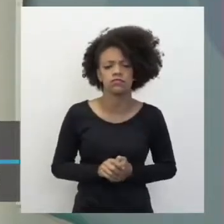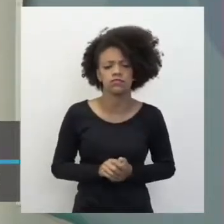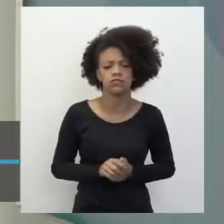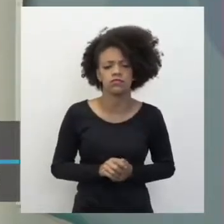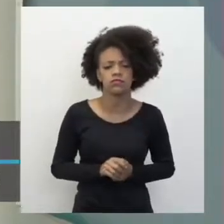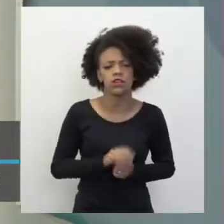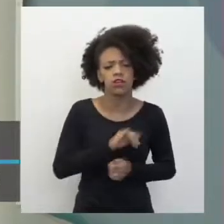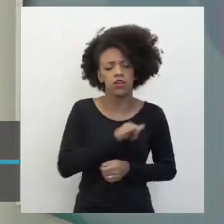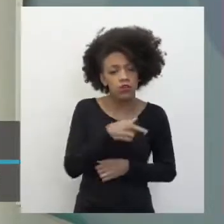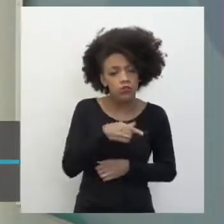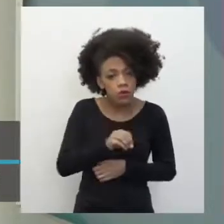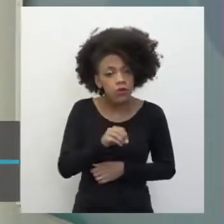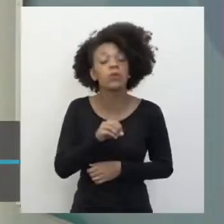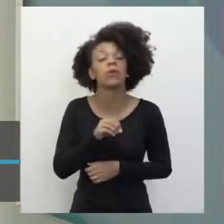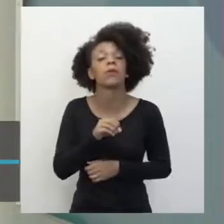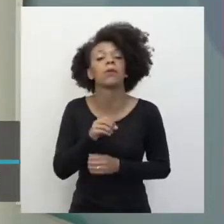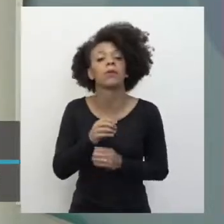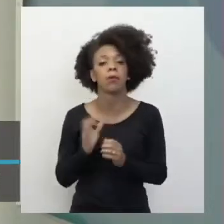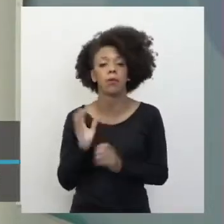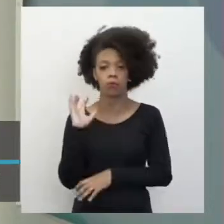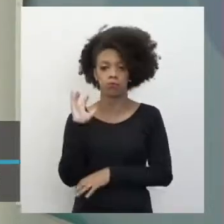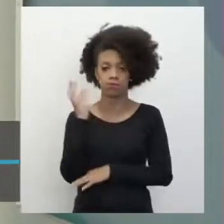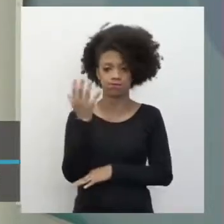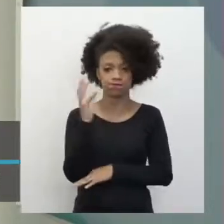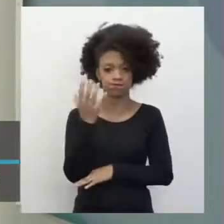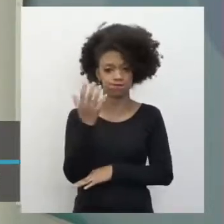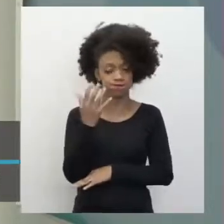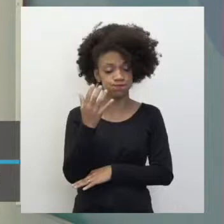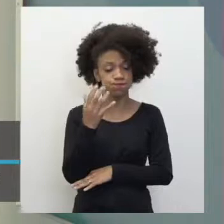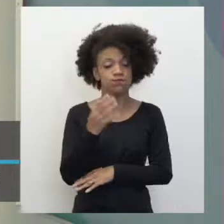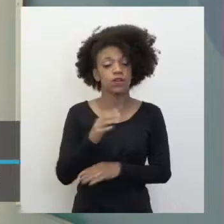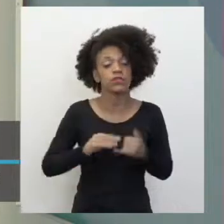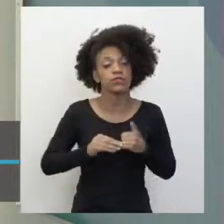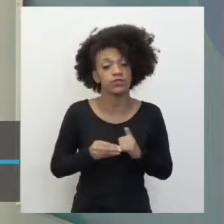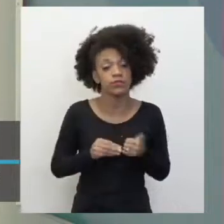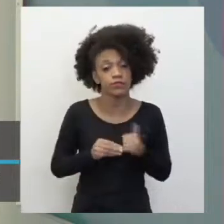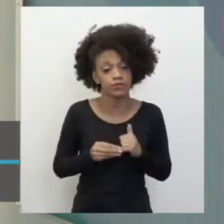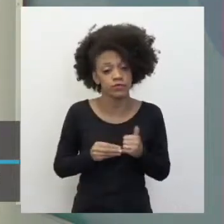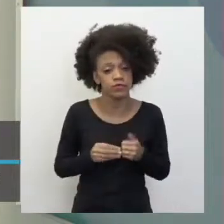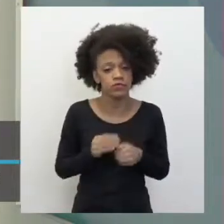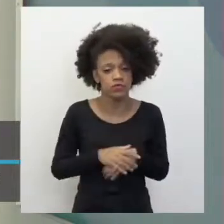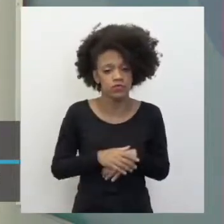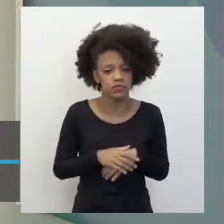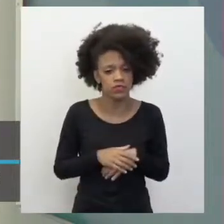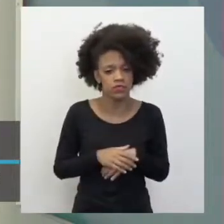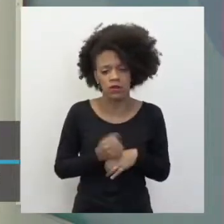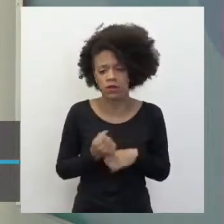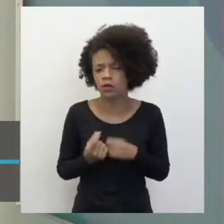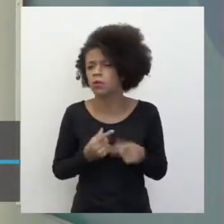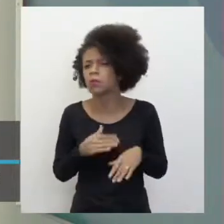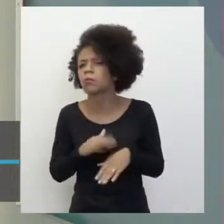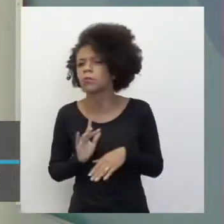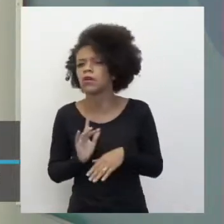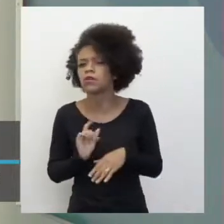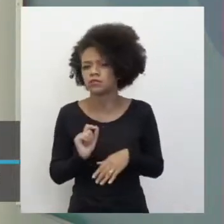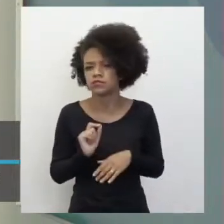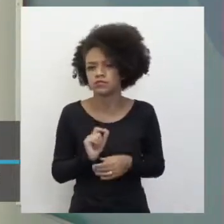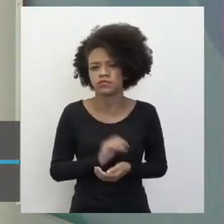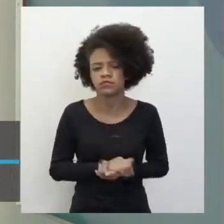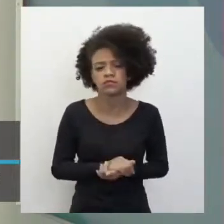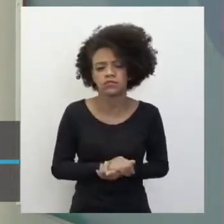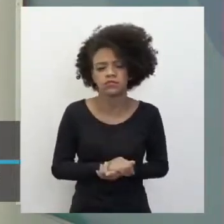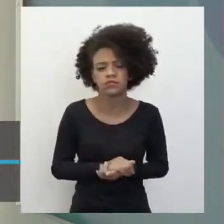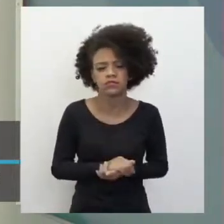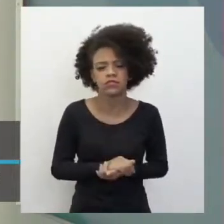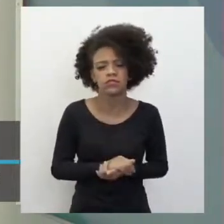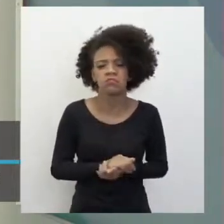João e o pé de feijão. O que mais? Vocês conhecem mais alguma fora o João e o pé de feijão? Eu só lembrei